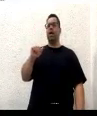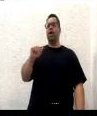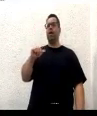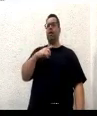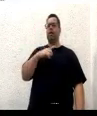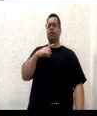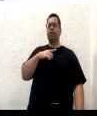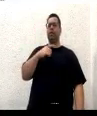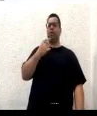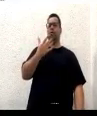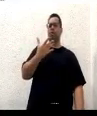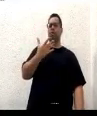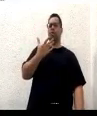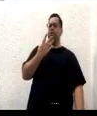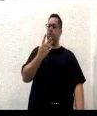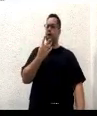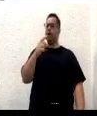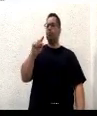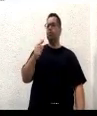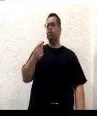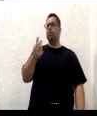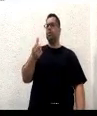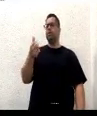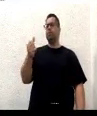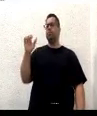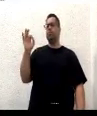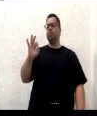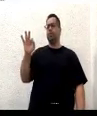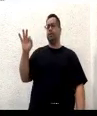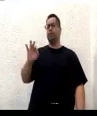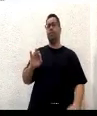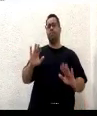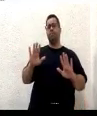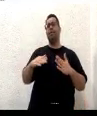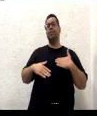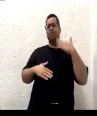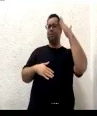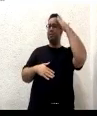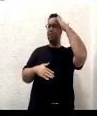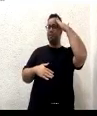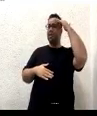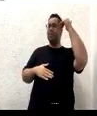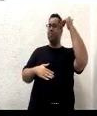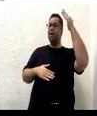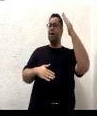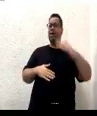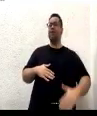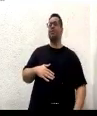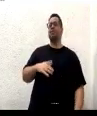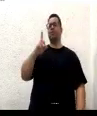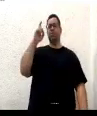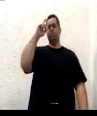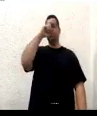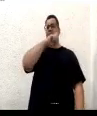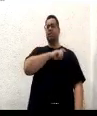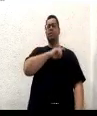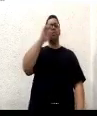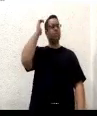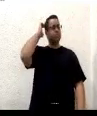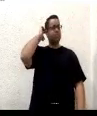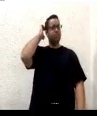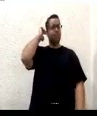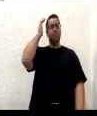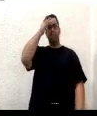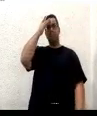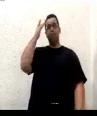4,66%. E, na realidade, a gente sabe que no mercado é muito mais, né? Então, fica difícil para a população que menos ganha, né?